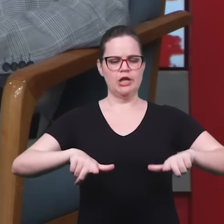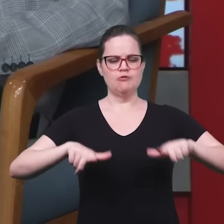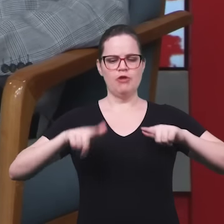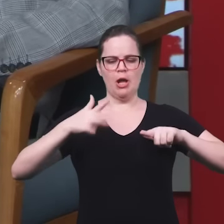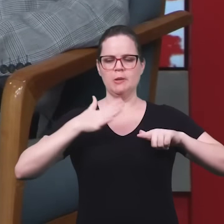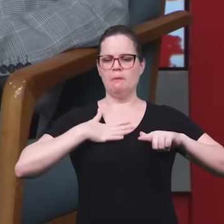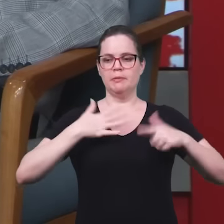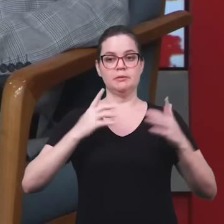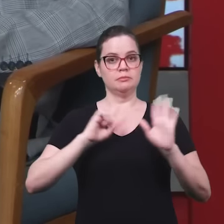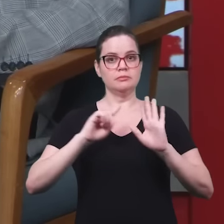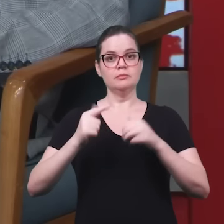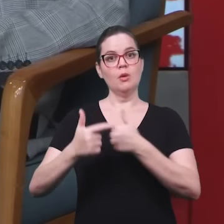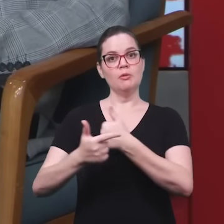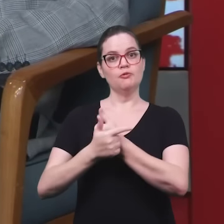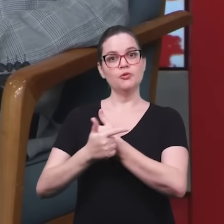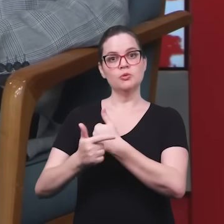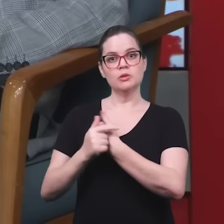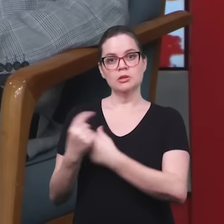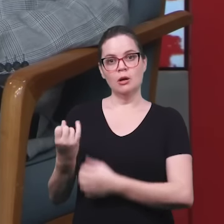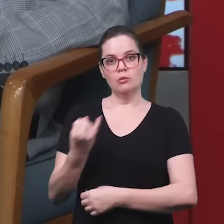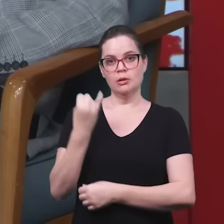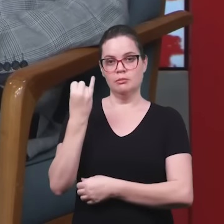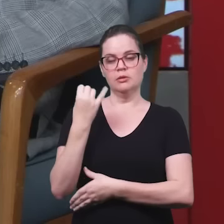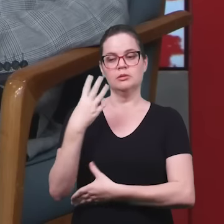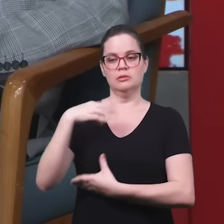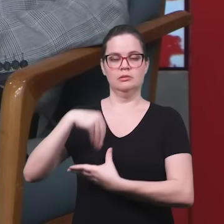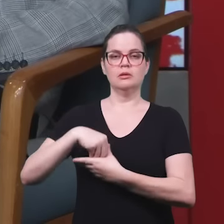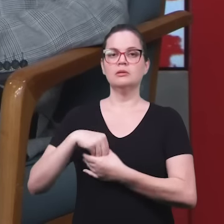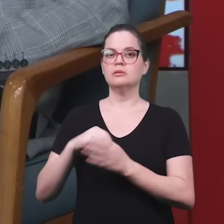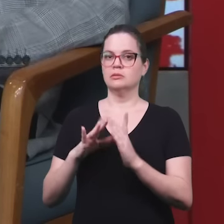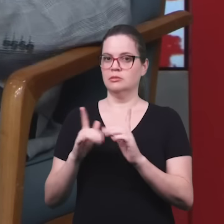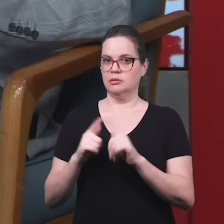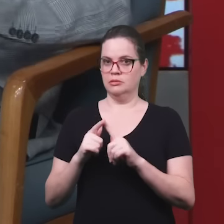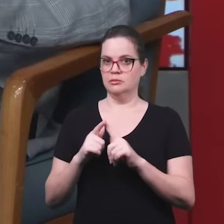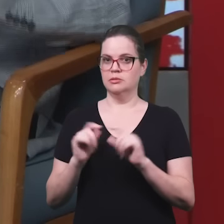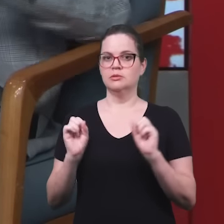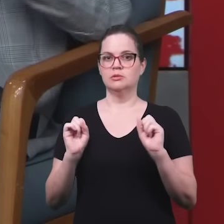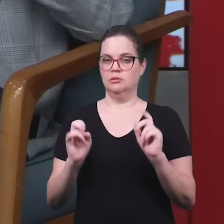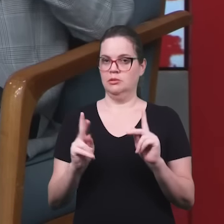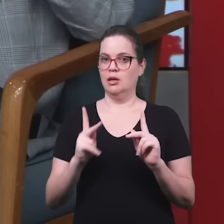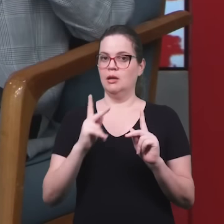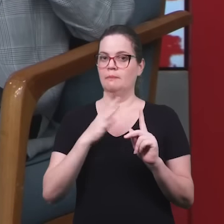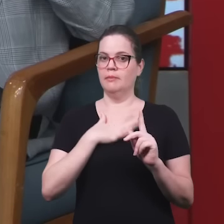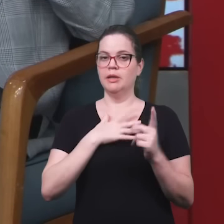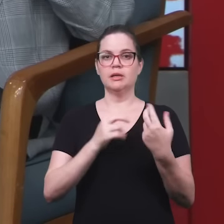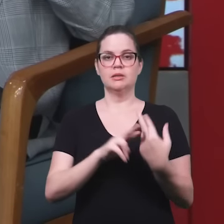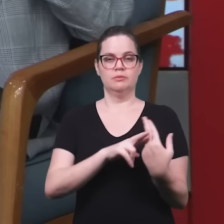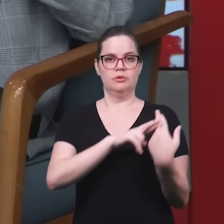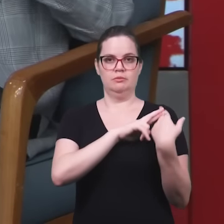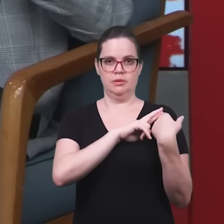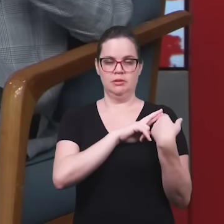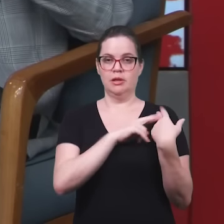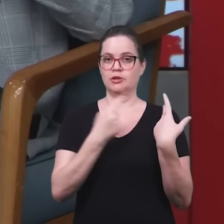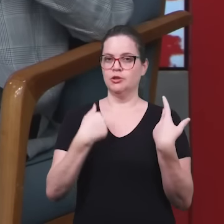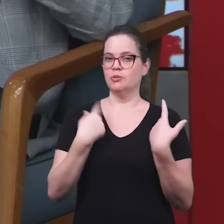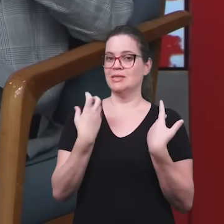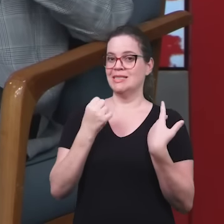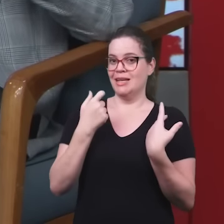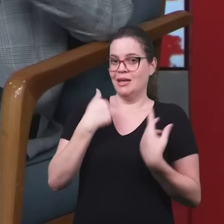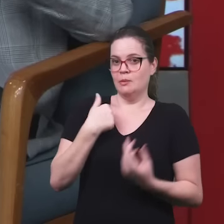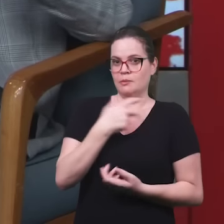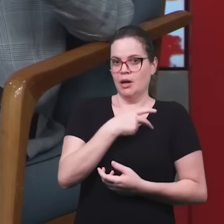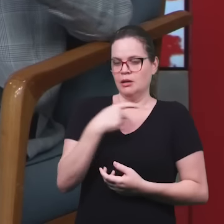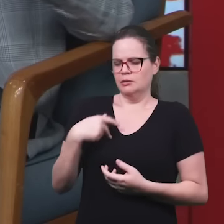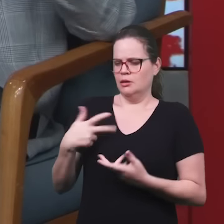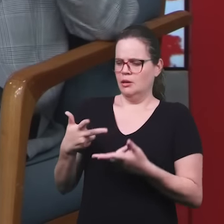função importante na vida da igreja. E quando você identifica na vida da